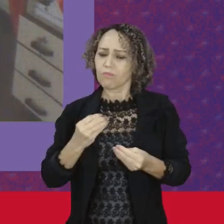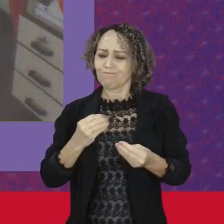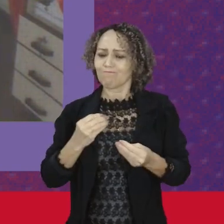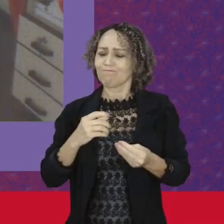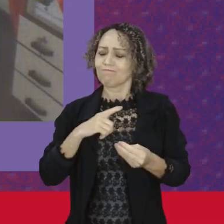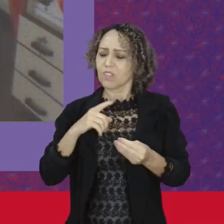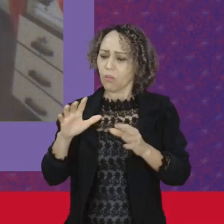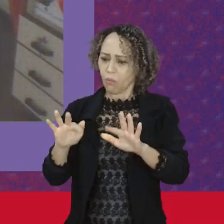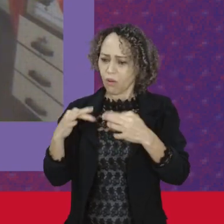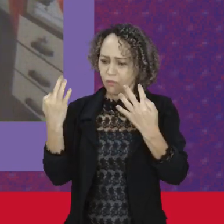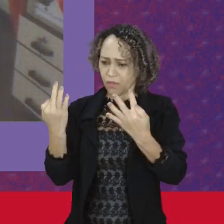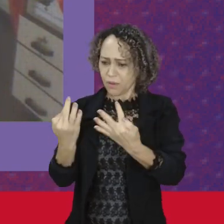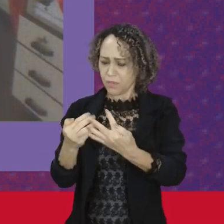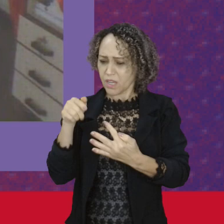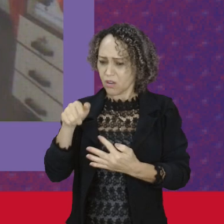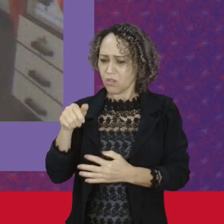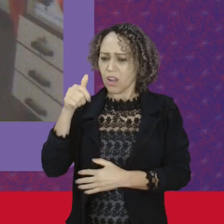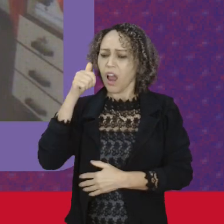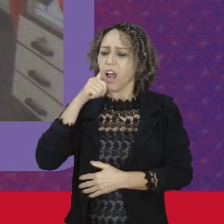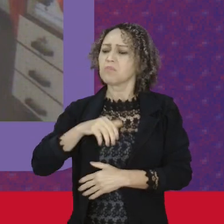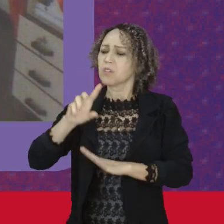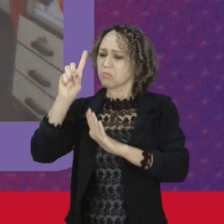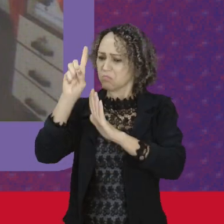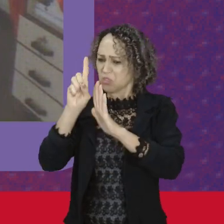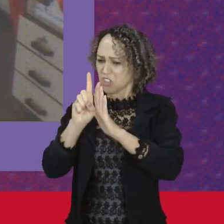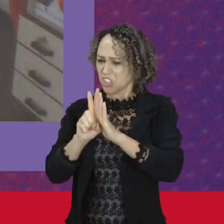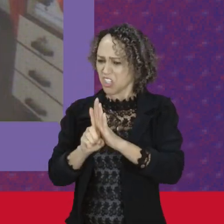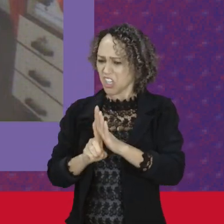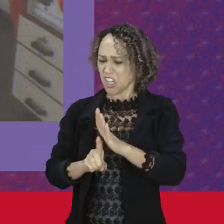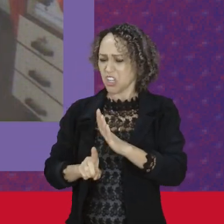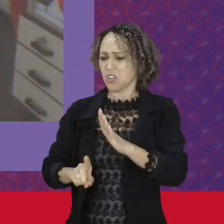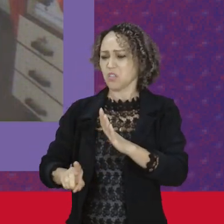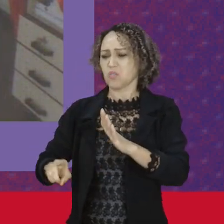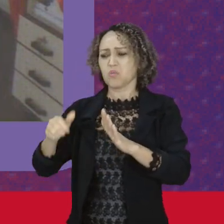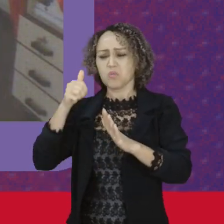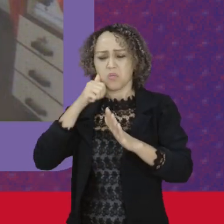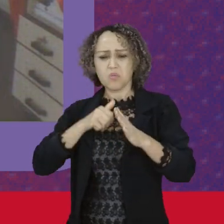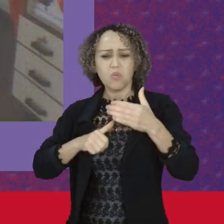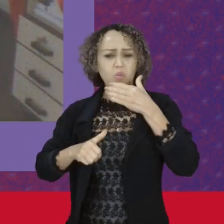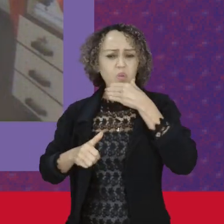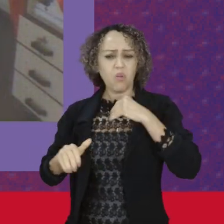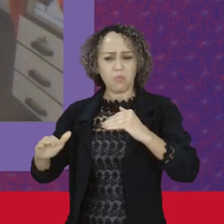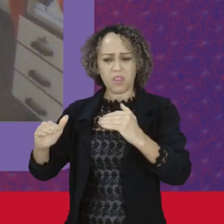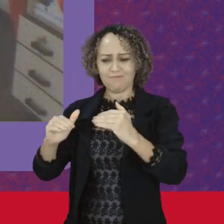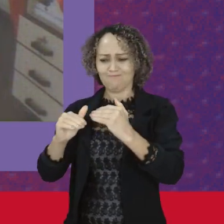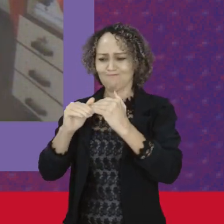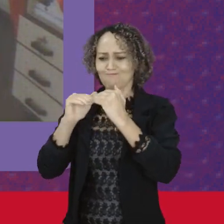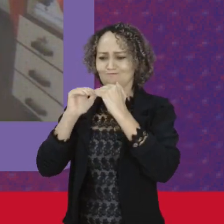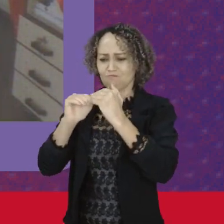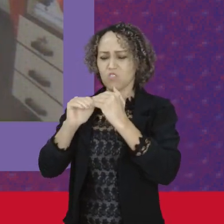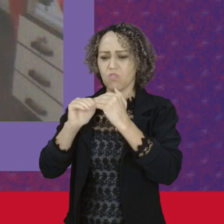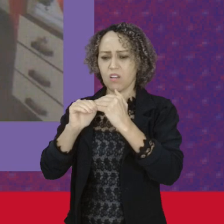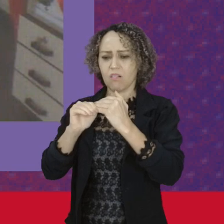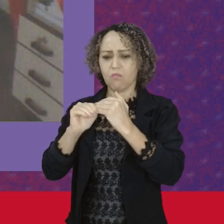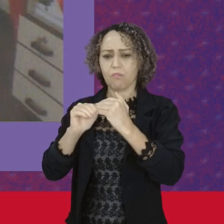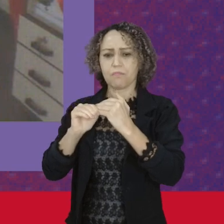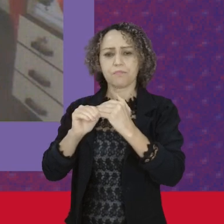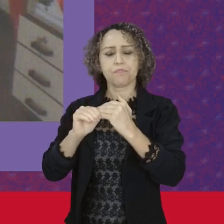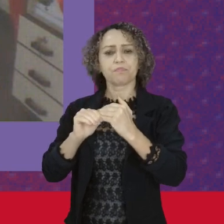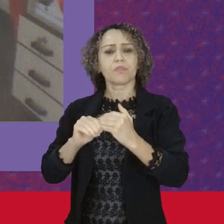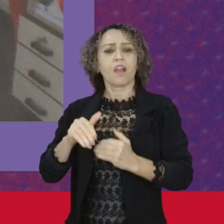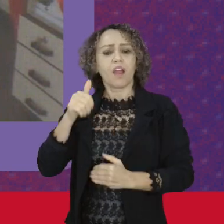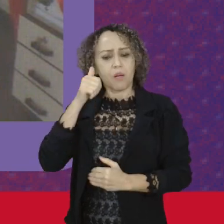onde as mulheres têm direitos iguais, né? As mulheres possam ter poder